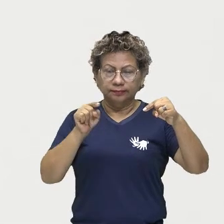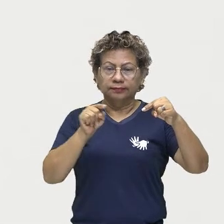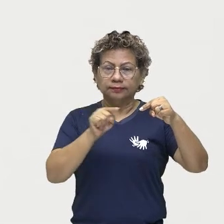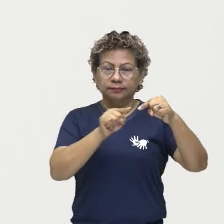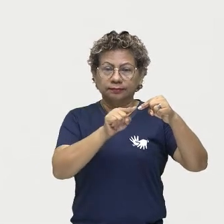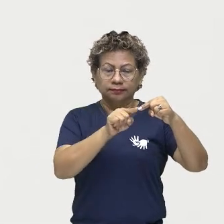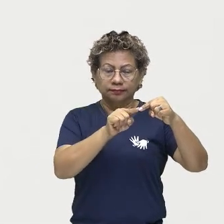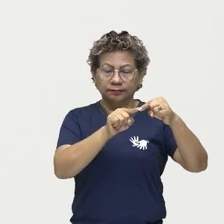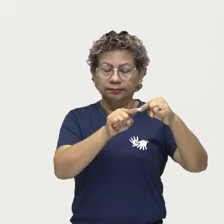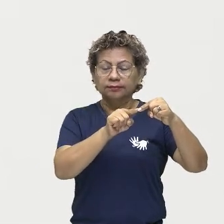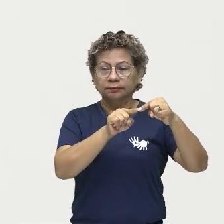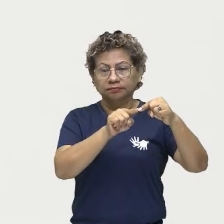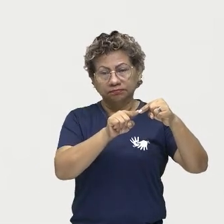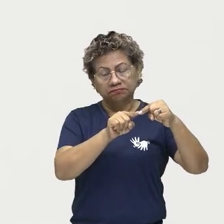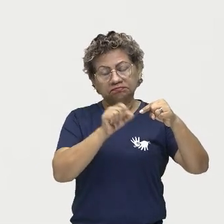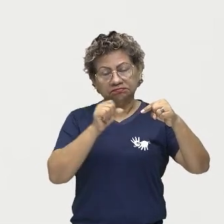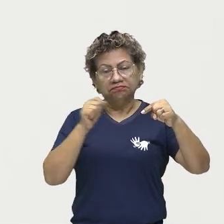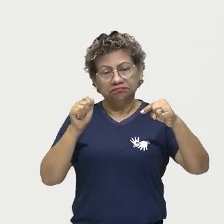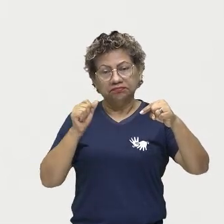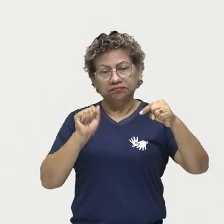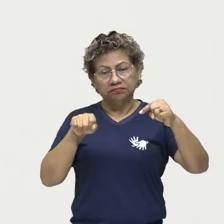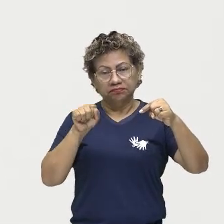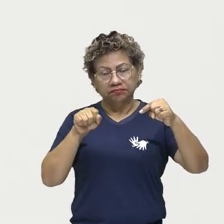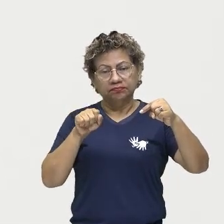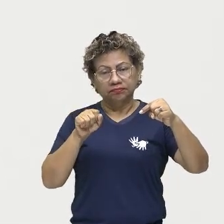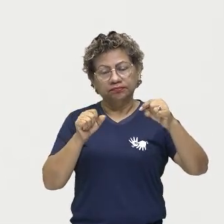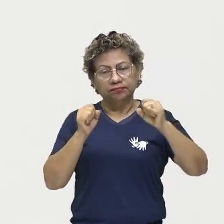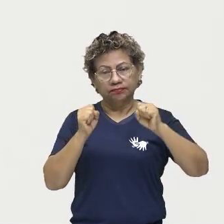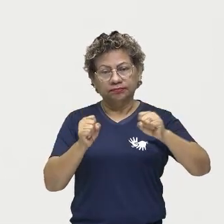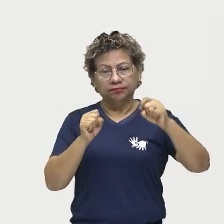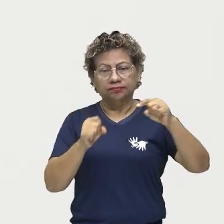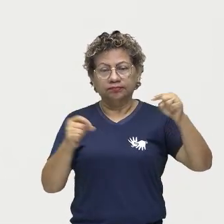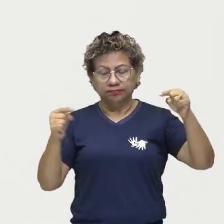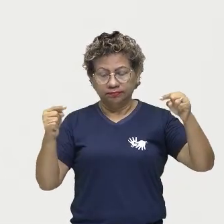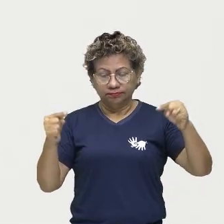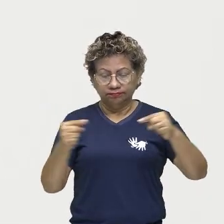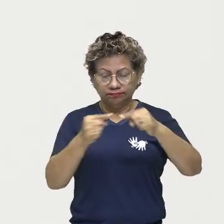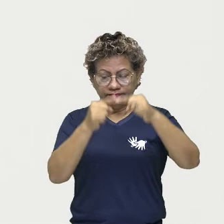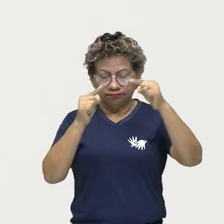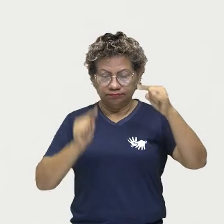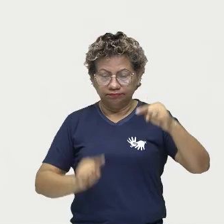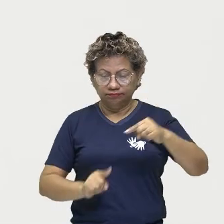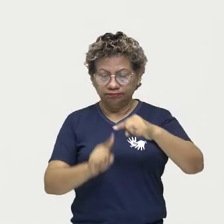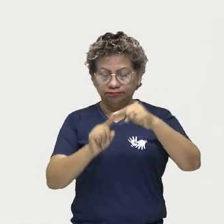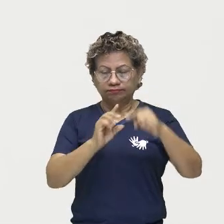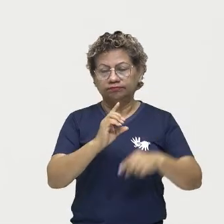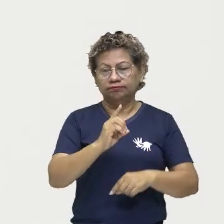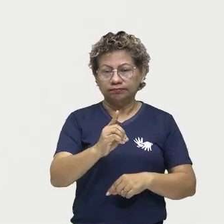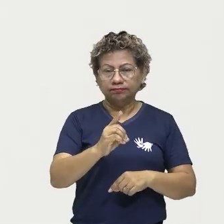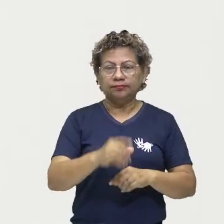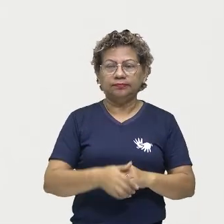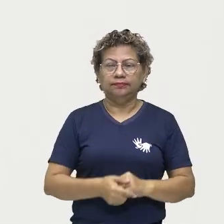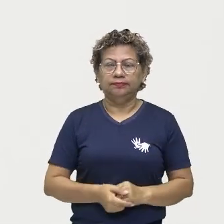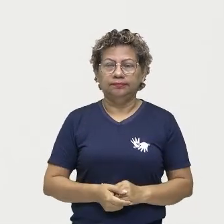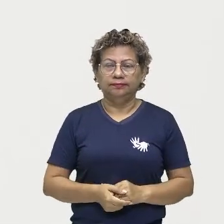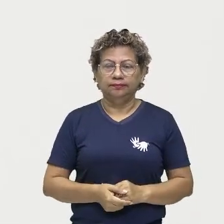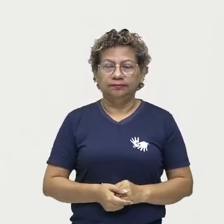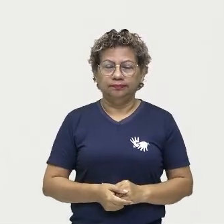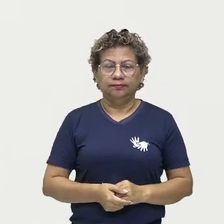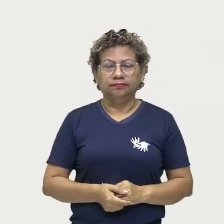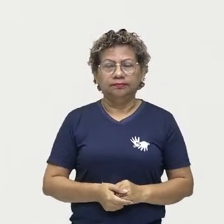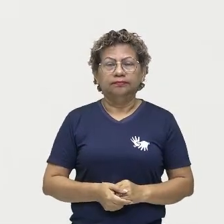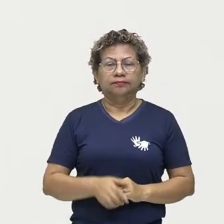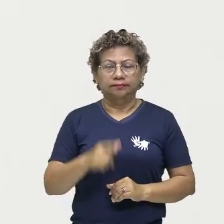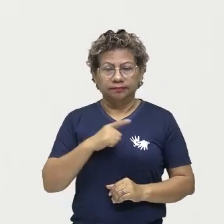E, consequentemente, né, do ponto do baricentro até o ponto médio do segmento